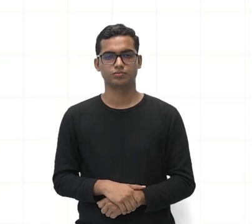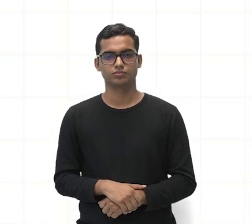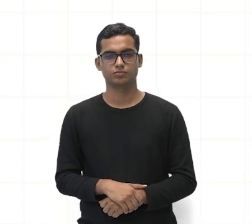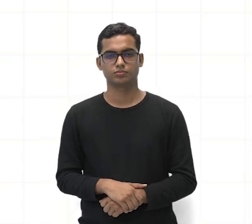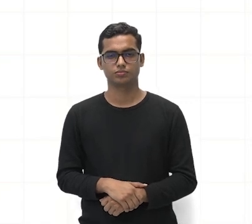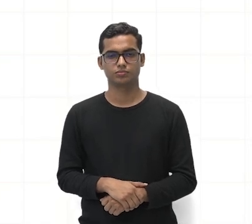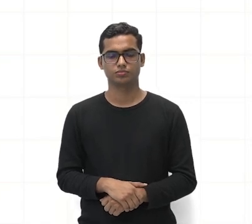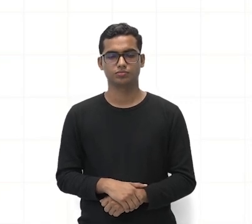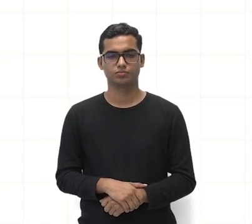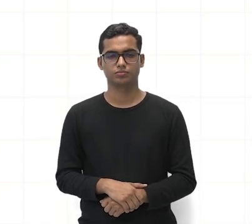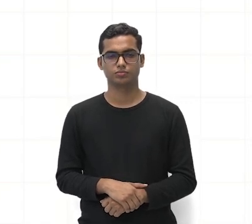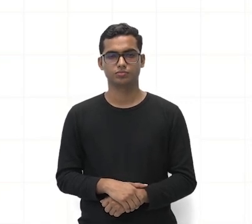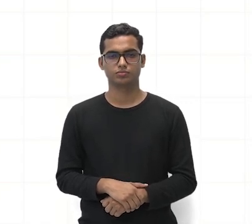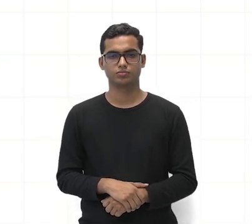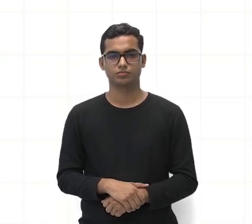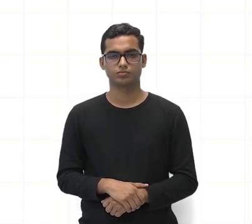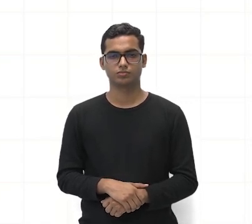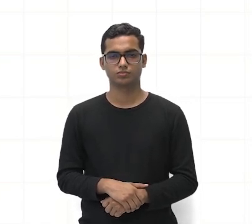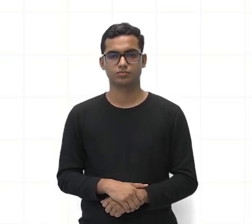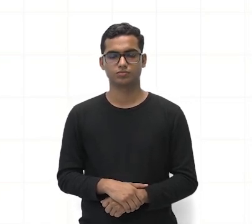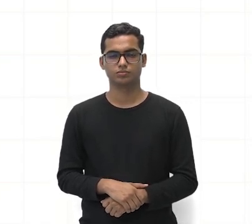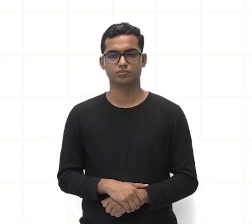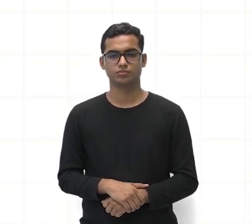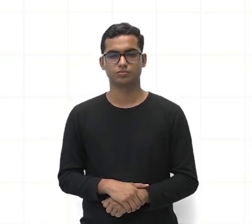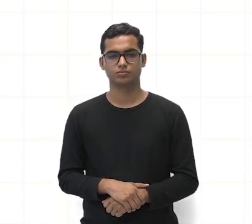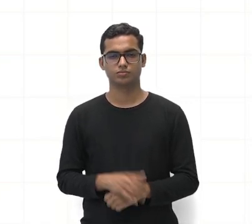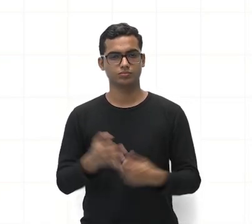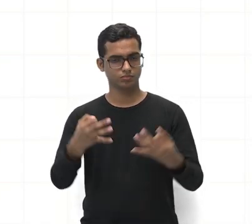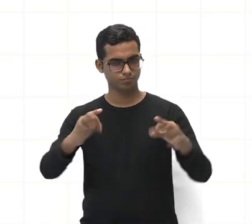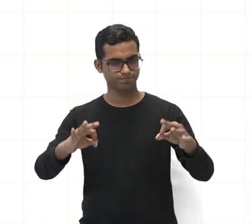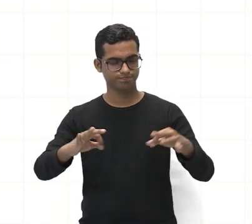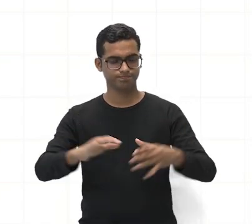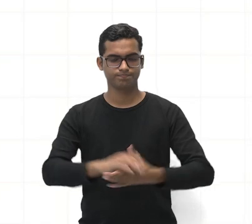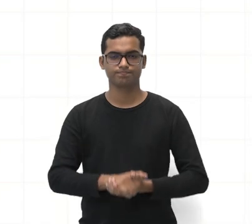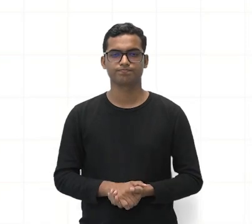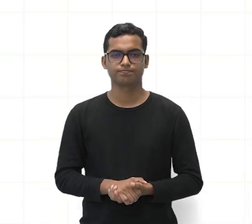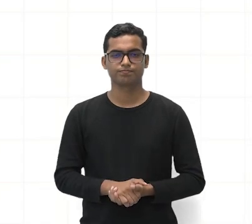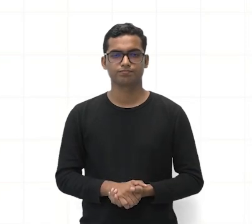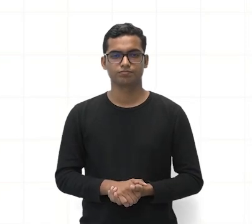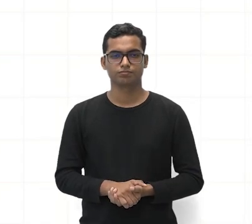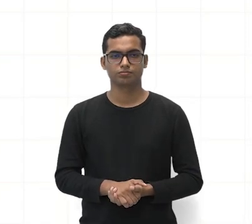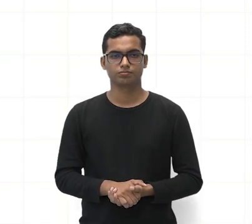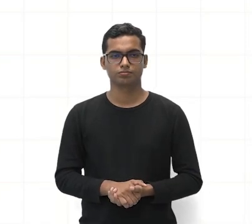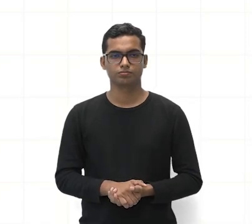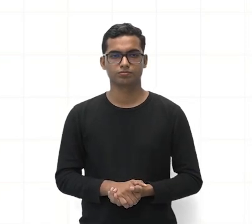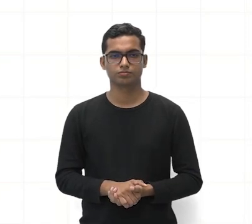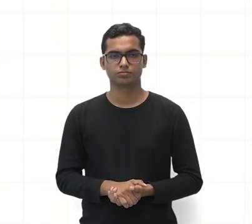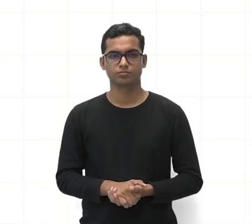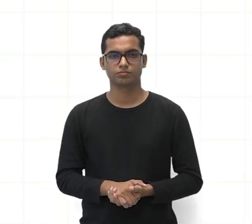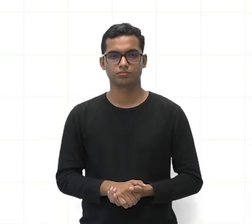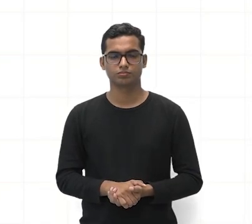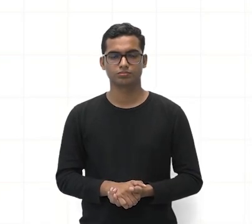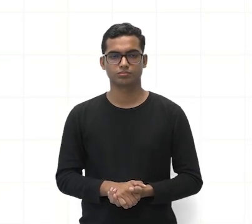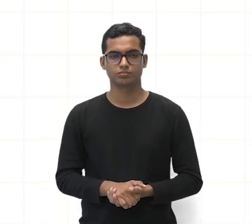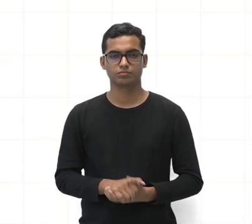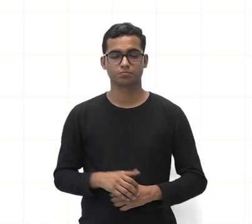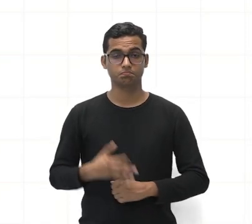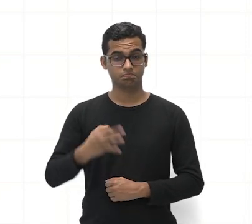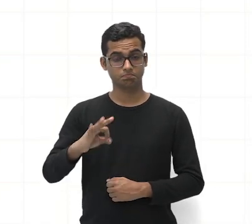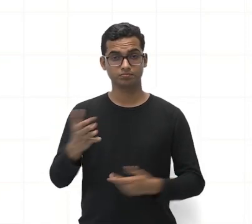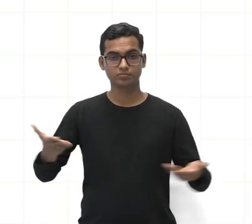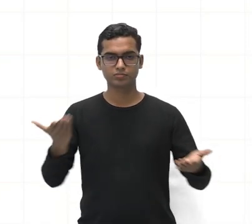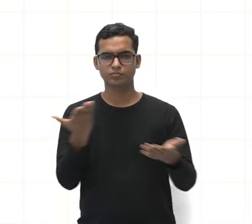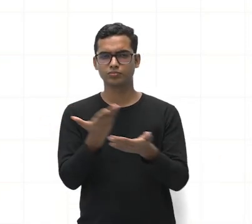Então, tracinho aqui para separar. Beleza? Bom, vamos continuar porque a nossa